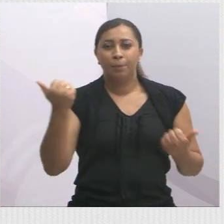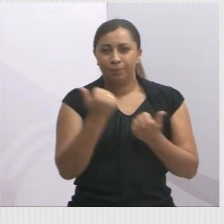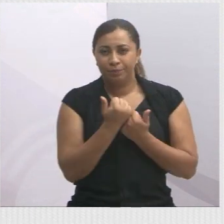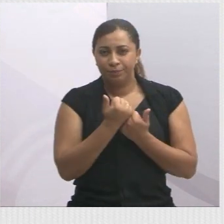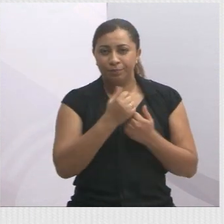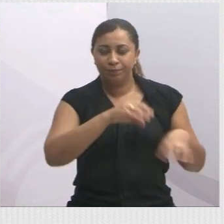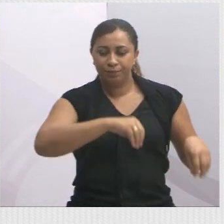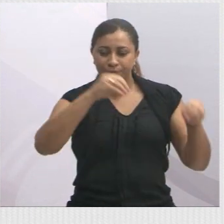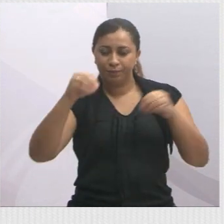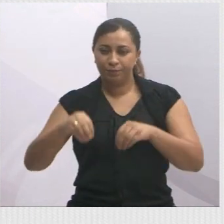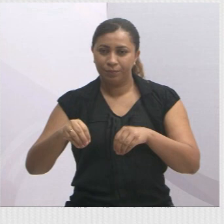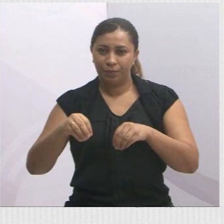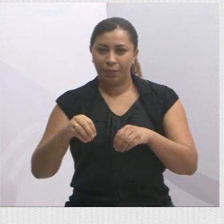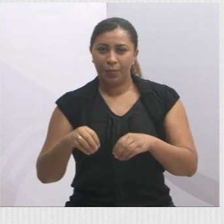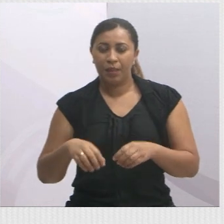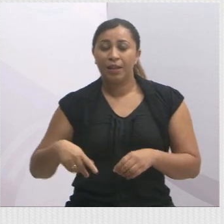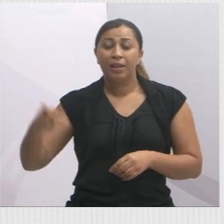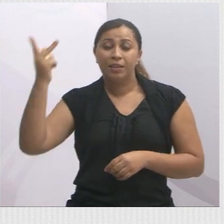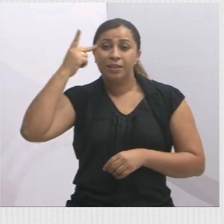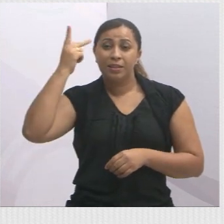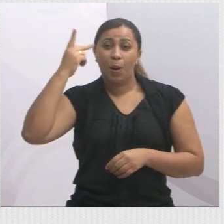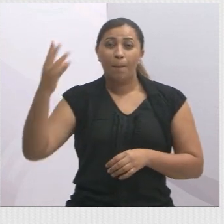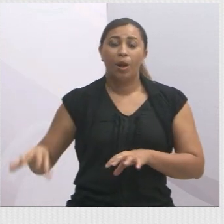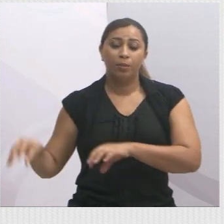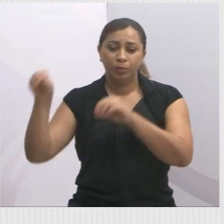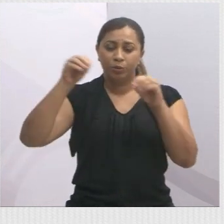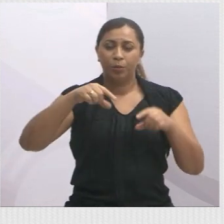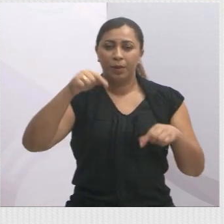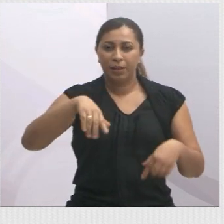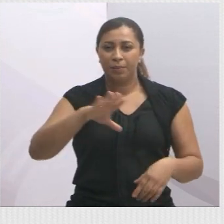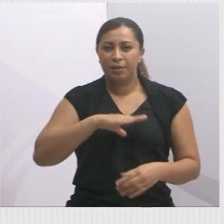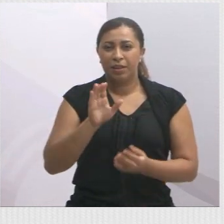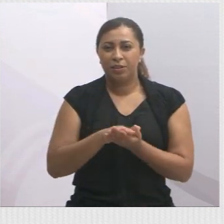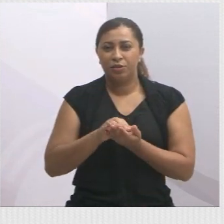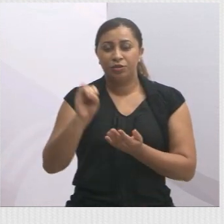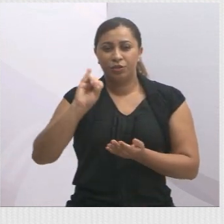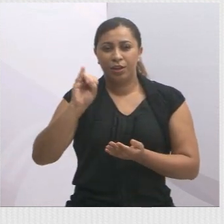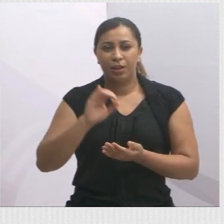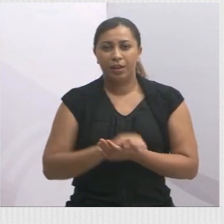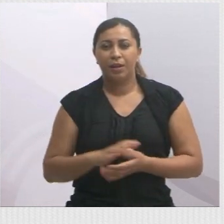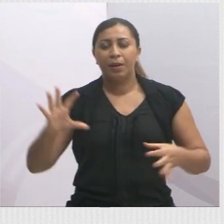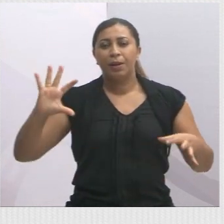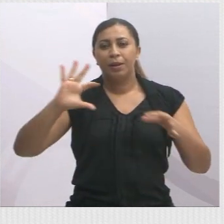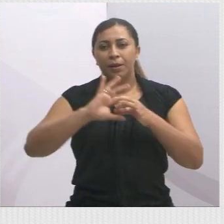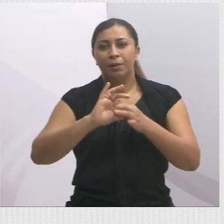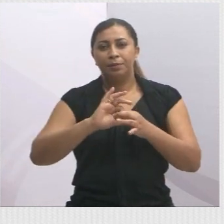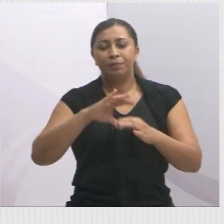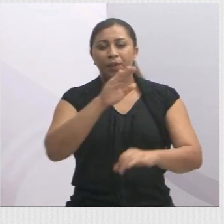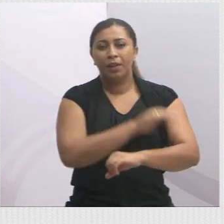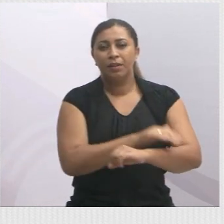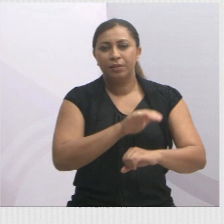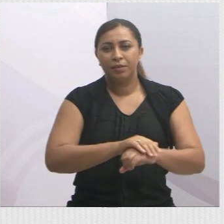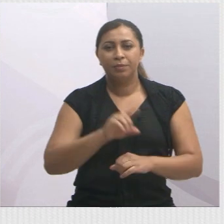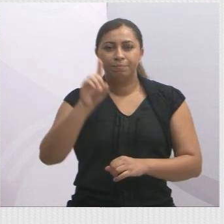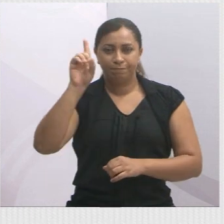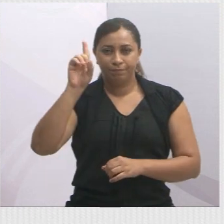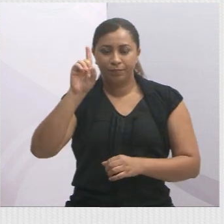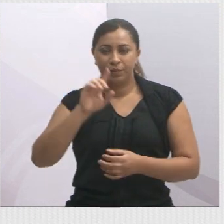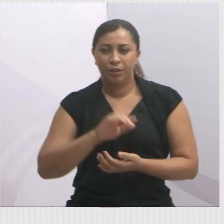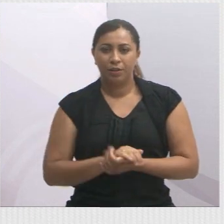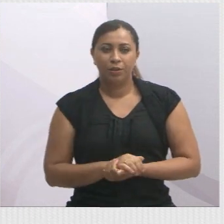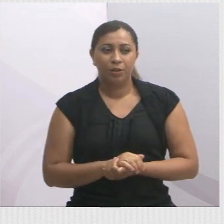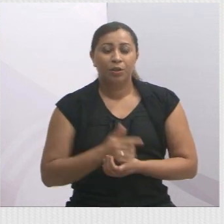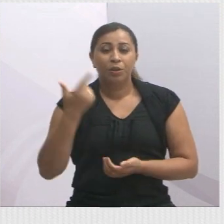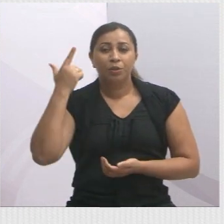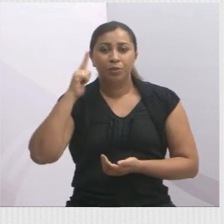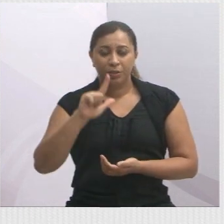igreja, vindo da cidade de São Paulo, quando a igreja tornou-se definitivamente filiada à Convenção Nacional,